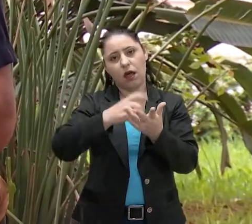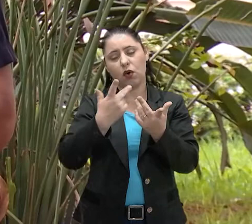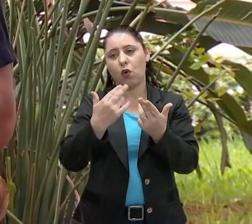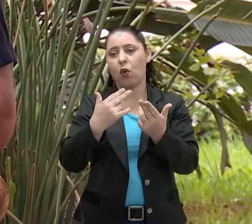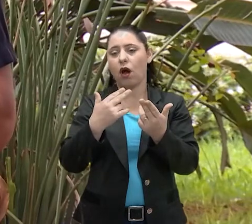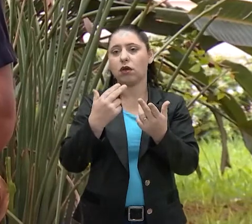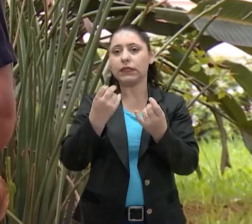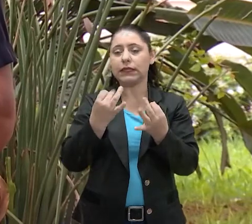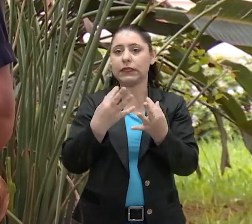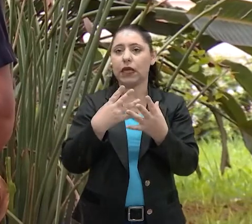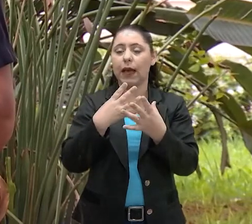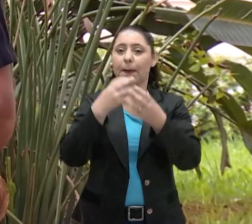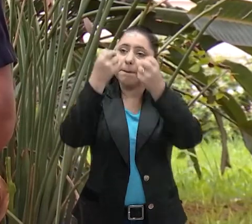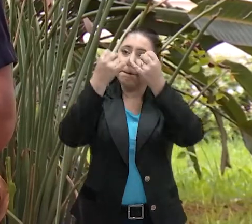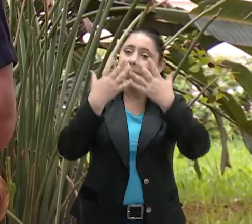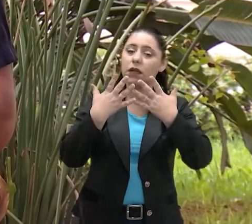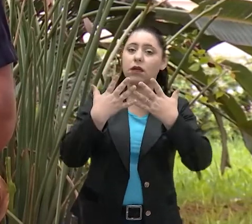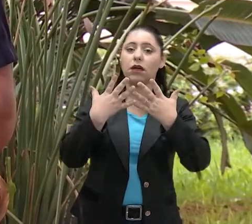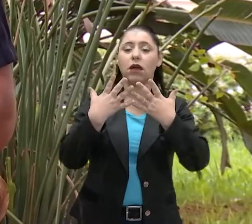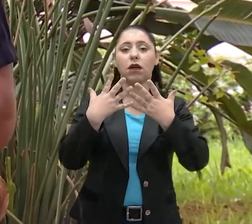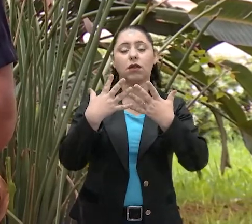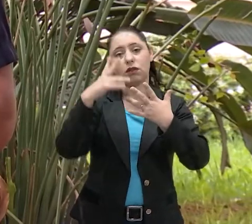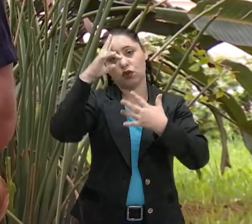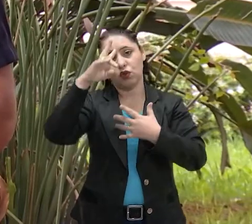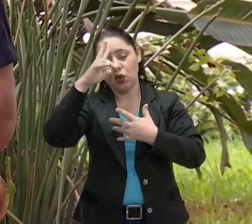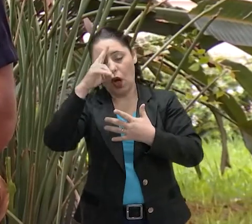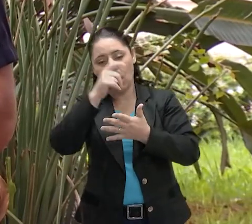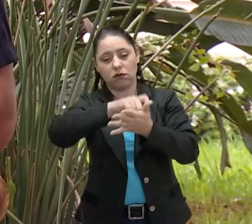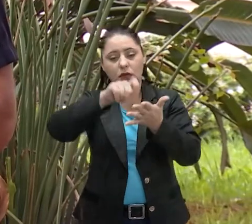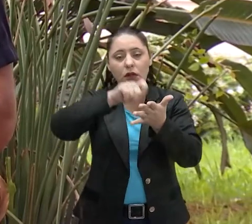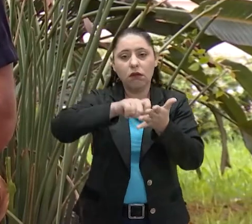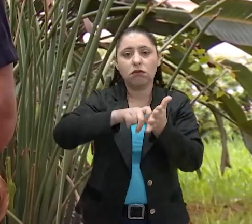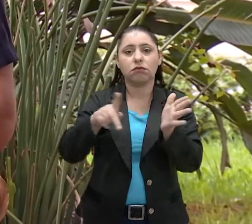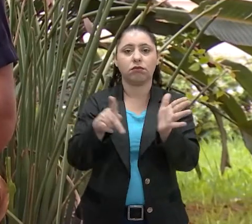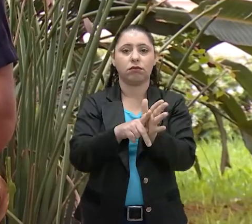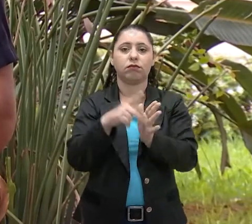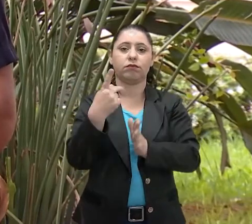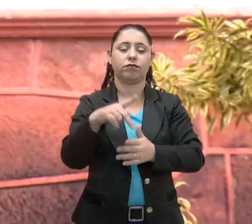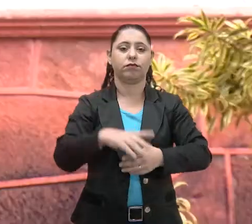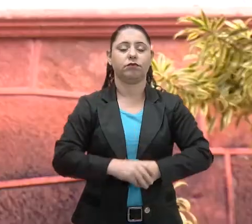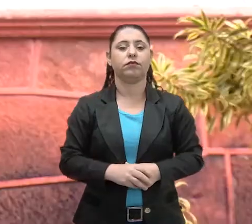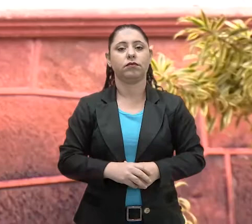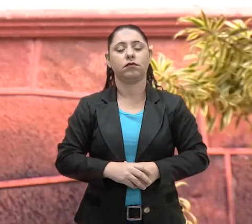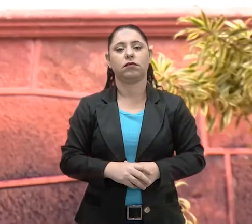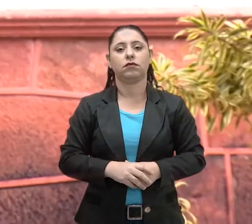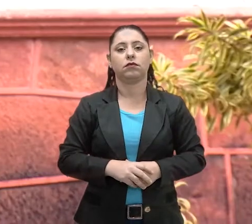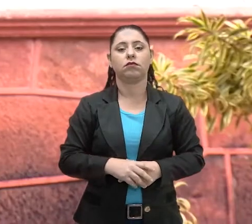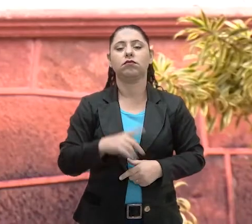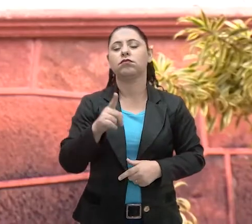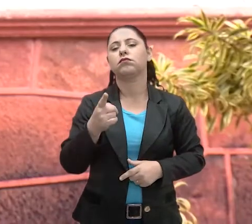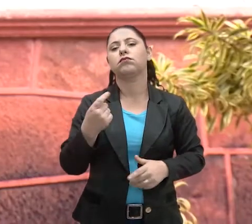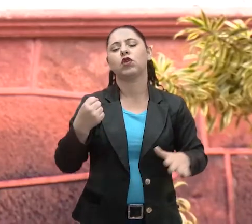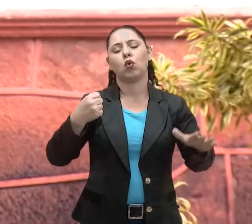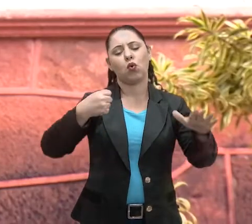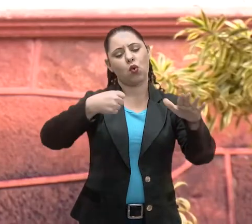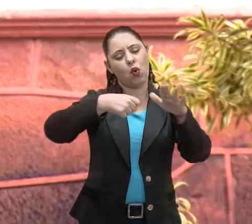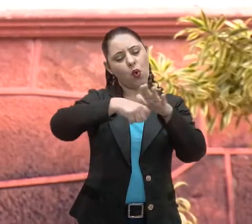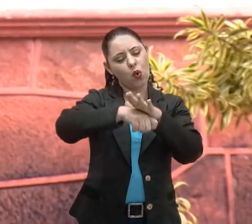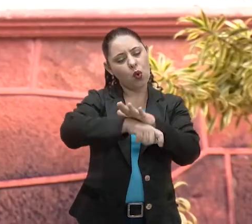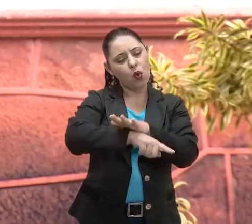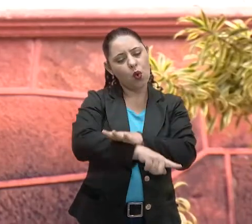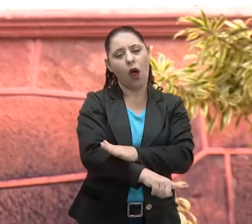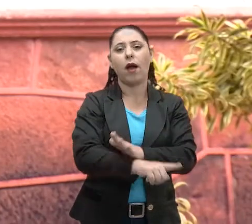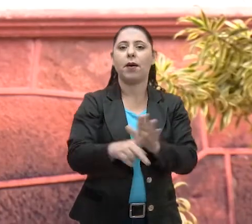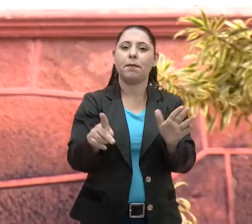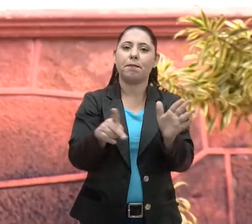um documentarista do seu tempo, né? Através da sua literatura. Por conta de sua imersão na